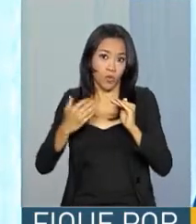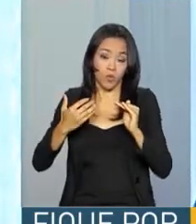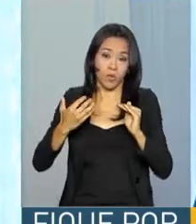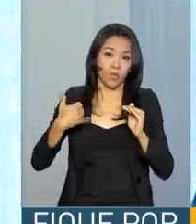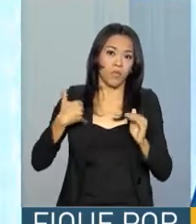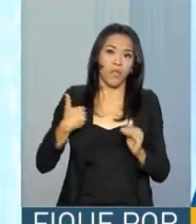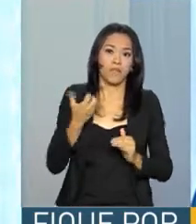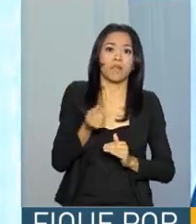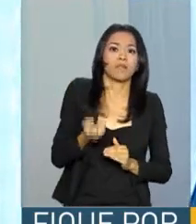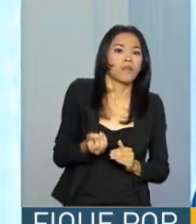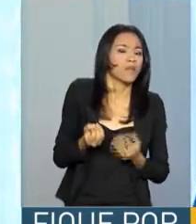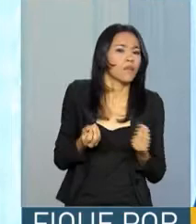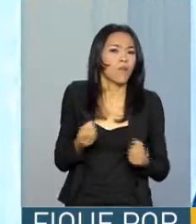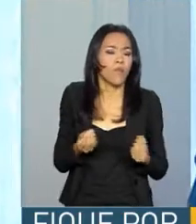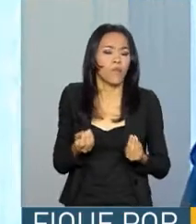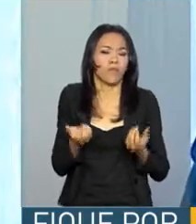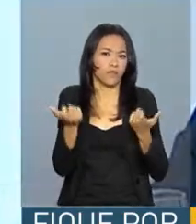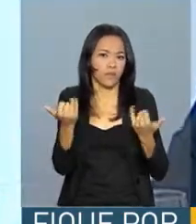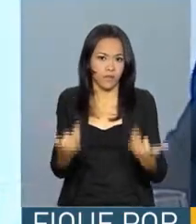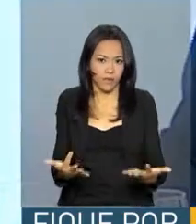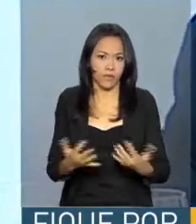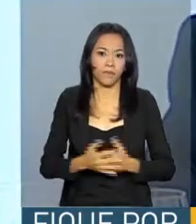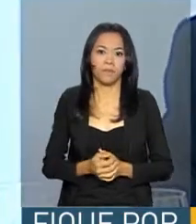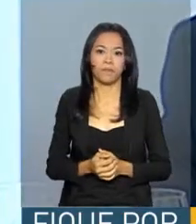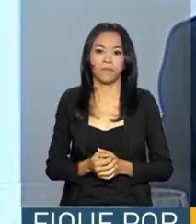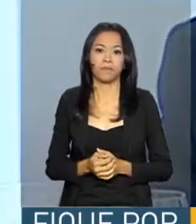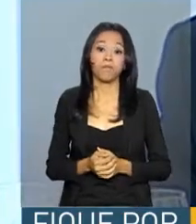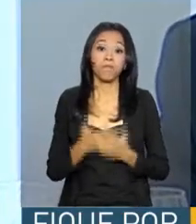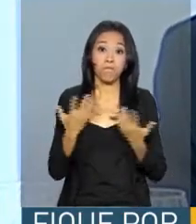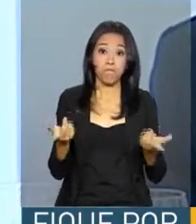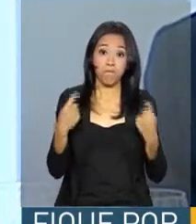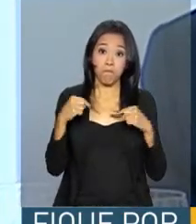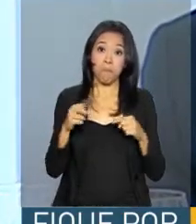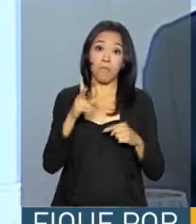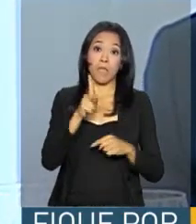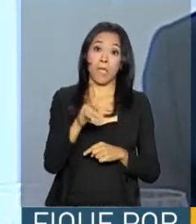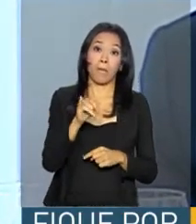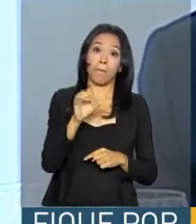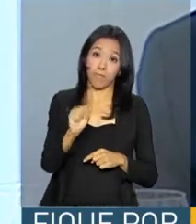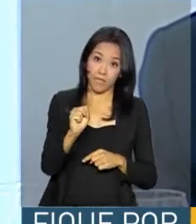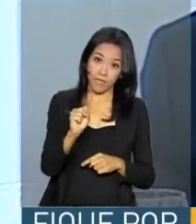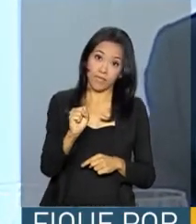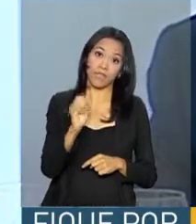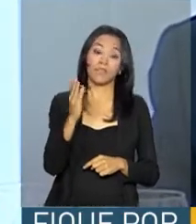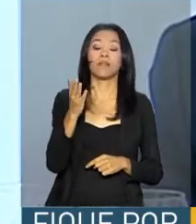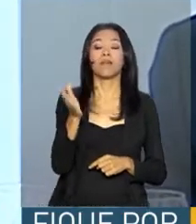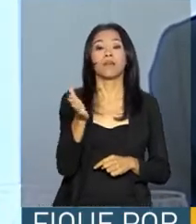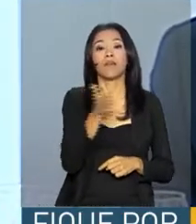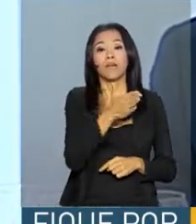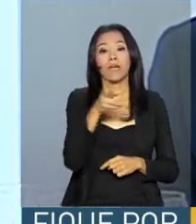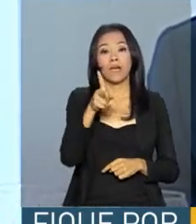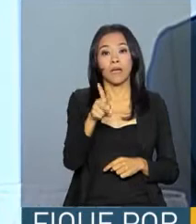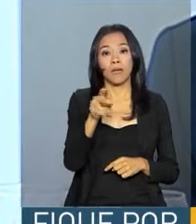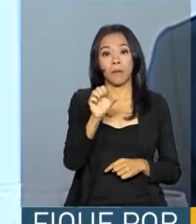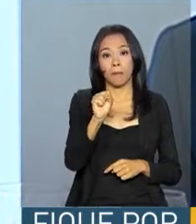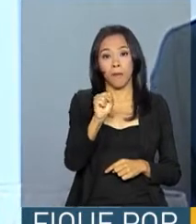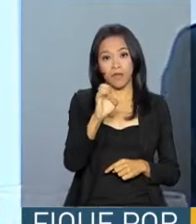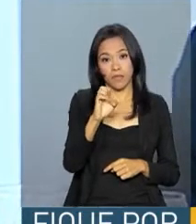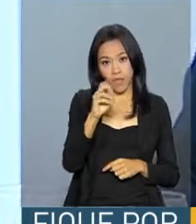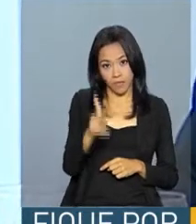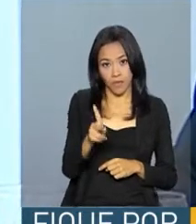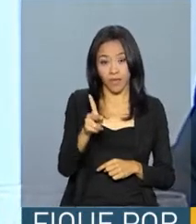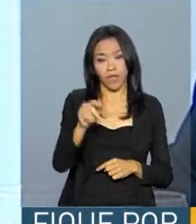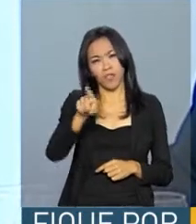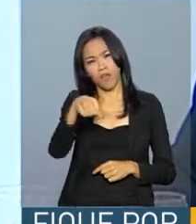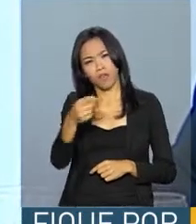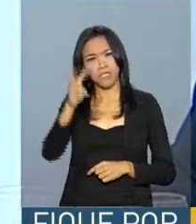número de beneficiados, valores, etc. Obrigado. Olha, quanto a PIS/PASEP, nós vamos reeditá-la, na verdade, talvez na terça ou quarta-feira, porque você precisa esperar terminar